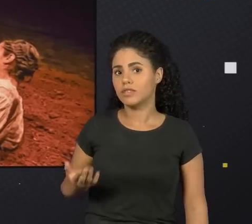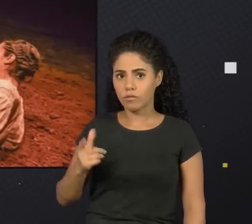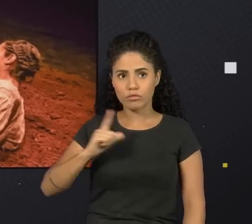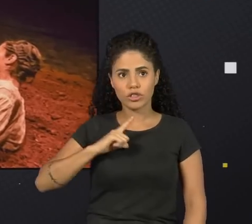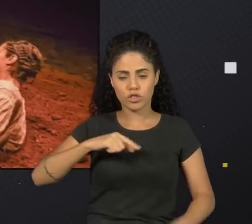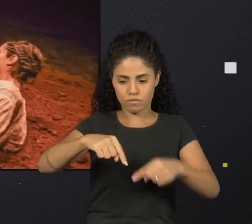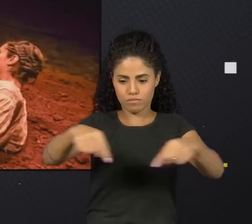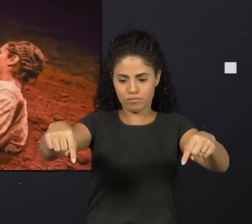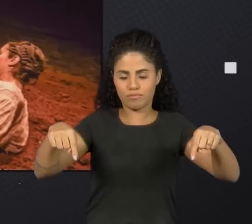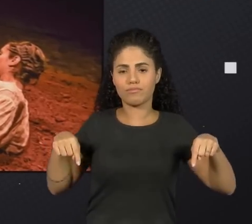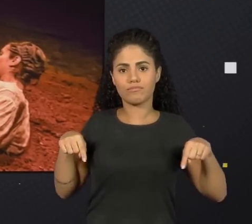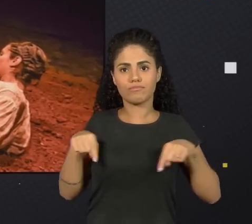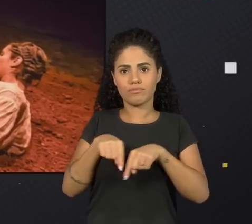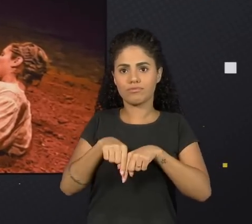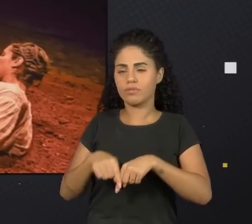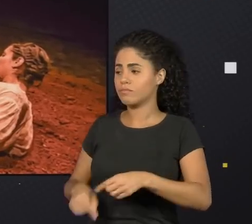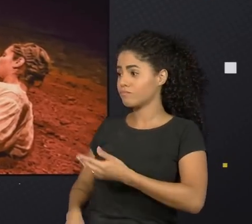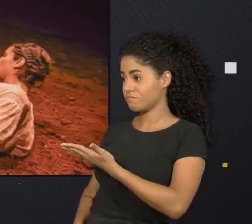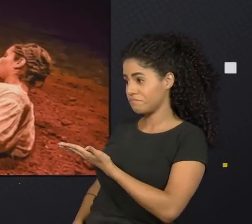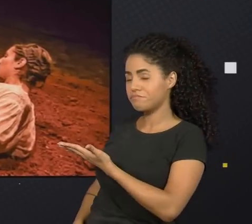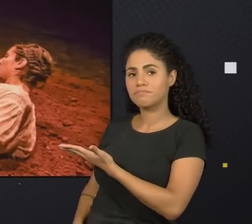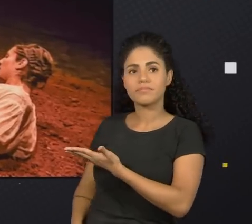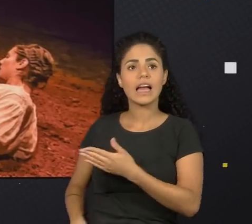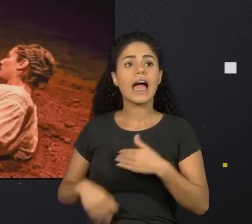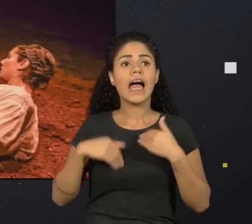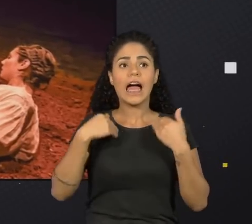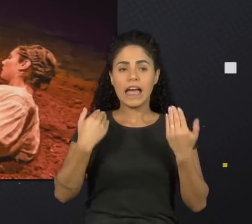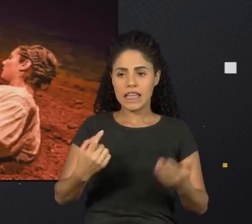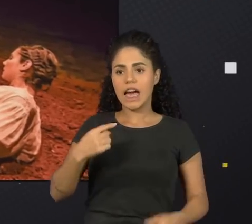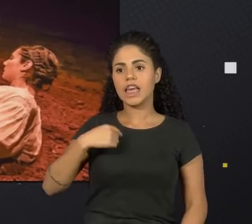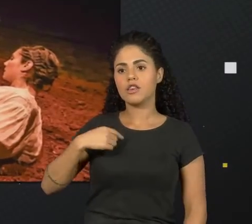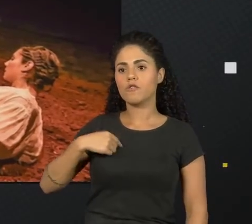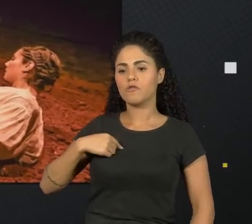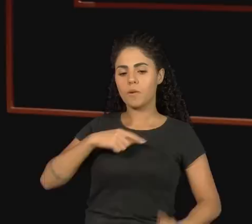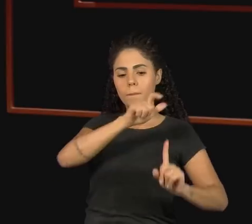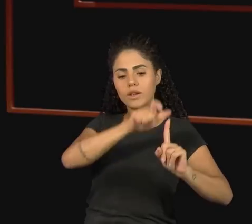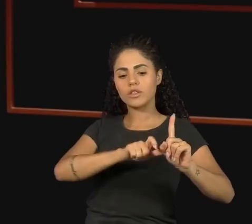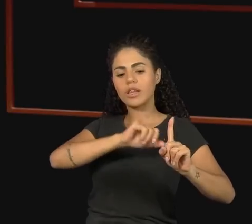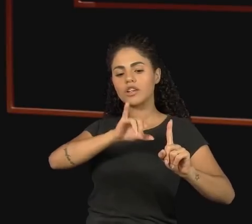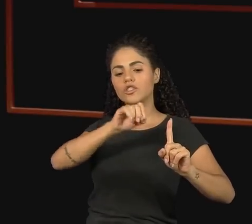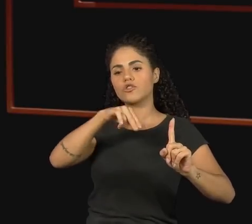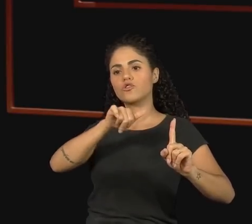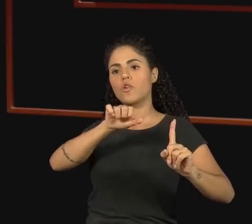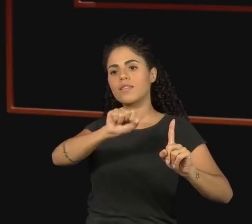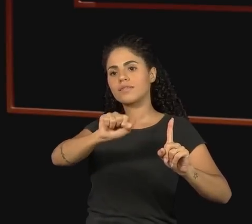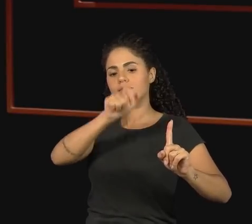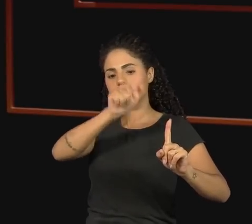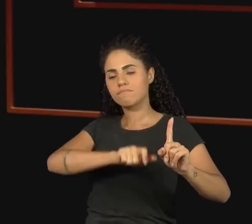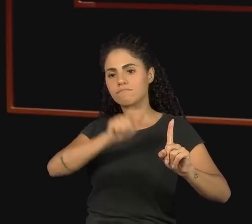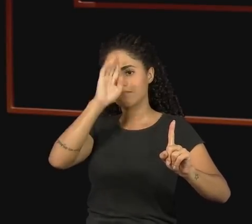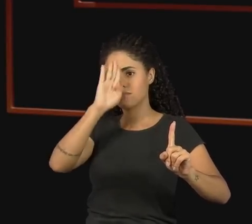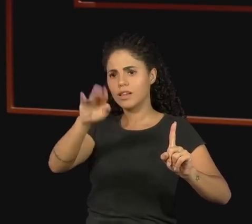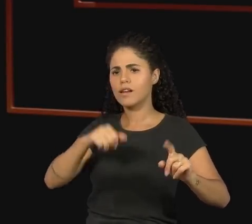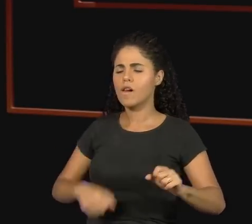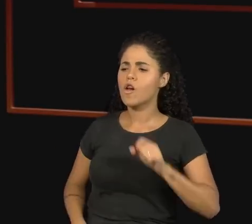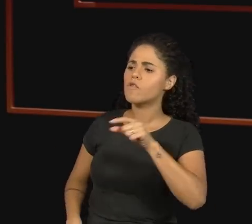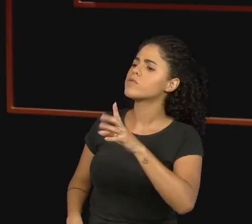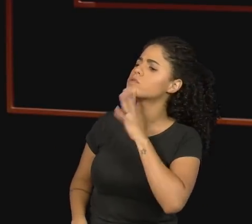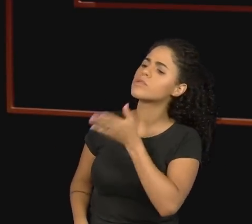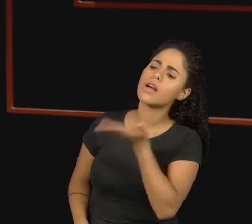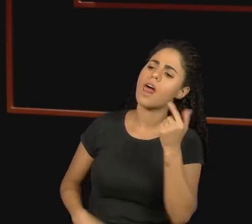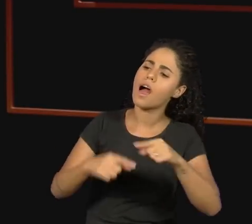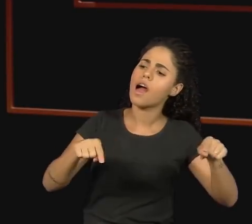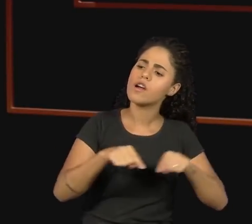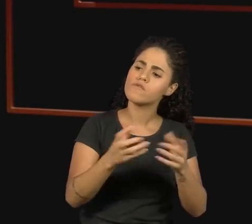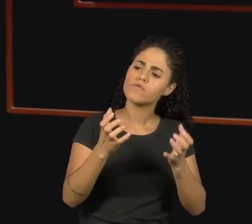vermelha, imagina. Que você usa no espetáculo. E aí eu fiz o Jonas, Fazenda. O Galindo me fala, você tem que conhecer meu espaço, dá para você fazer o